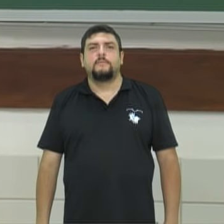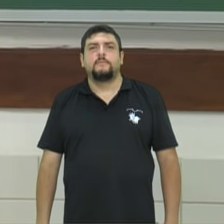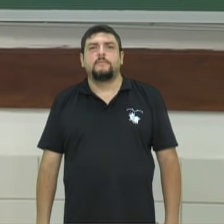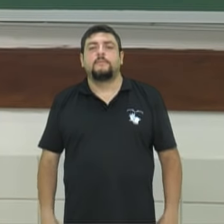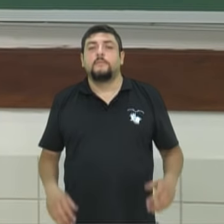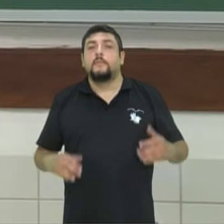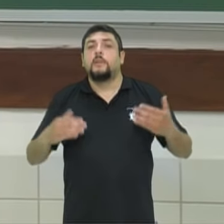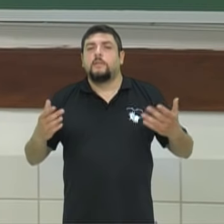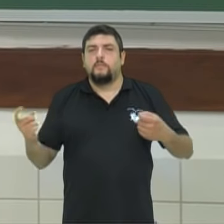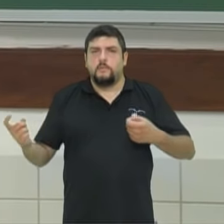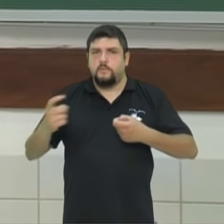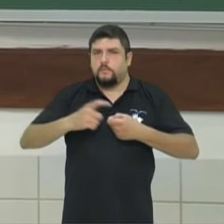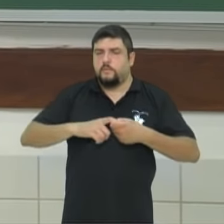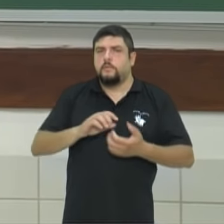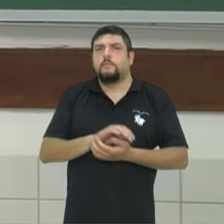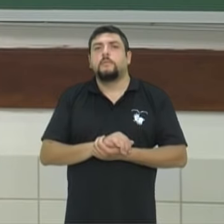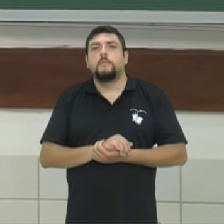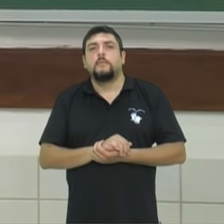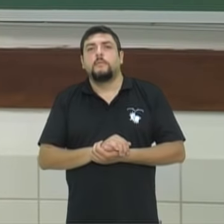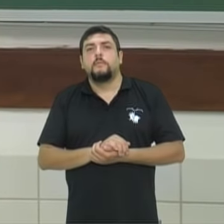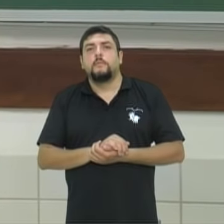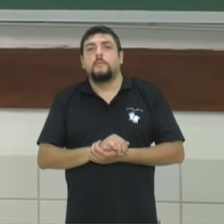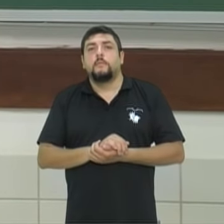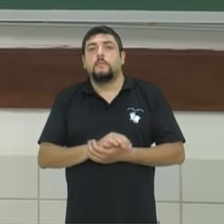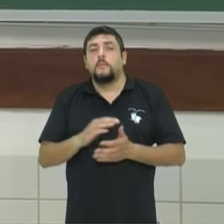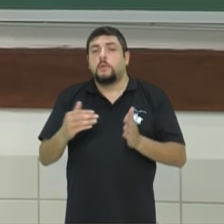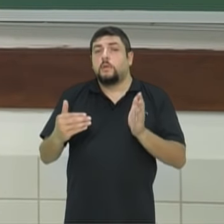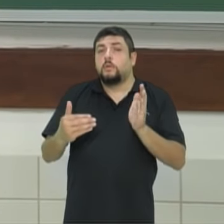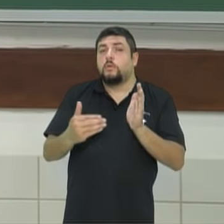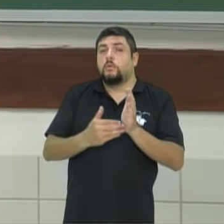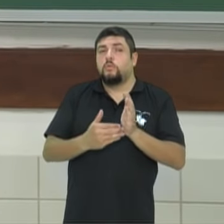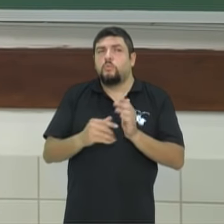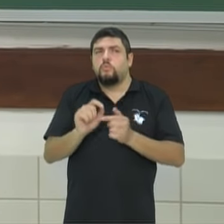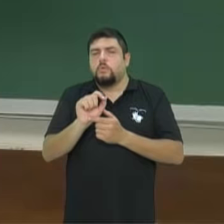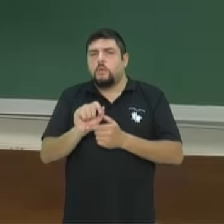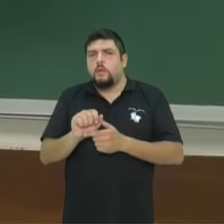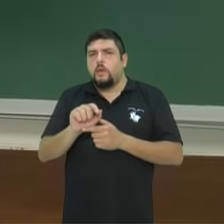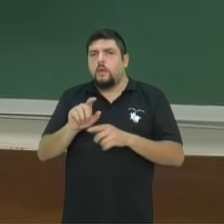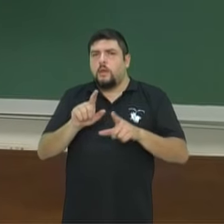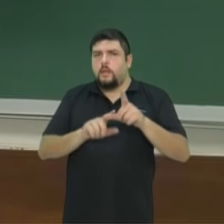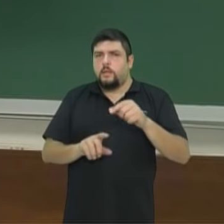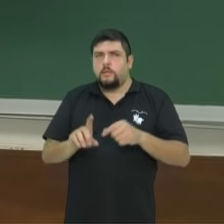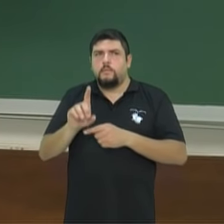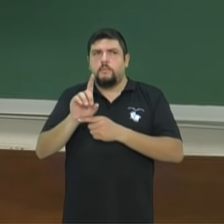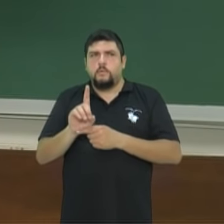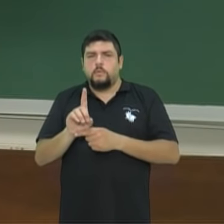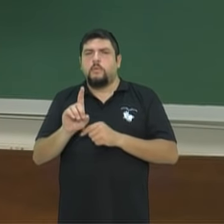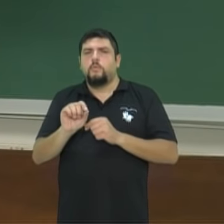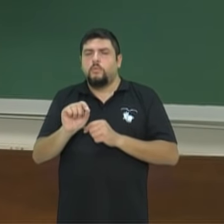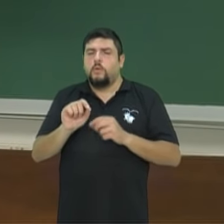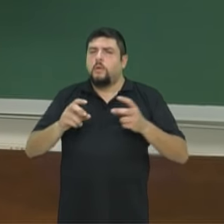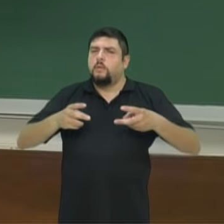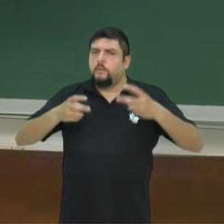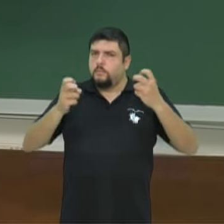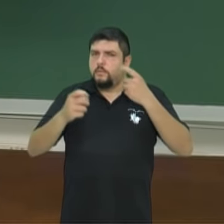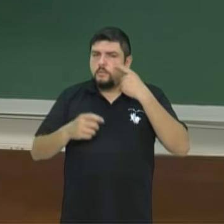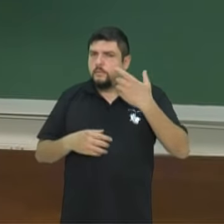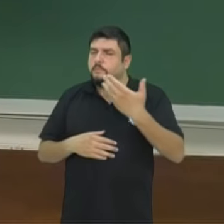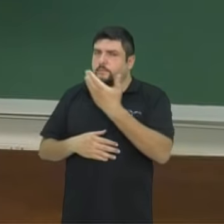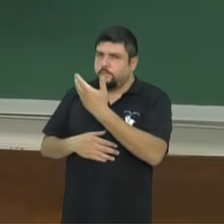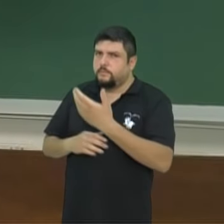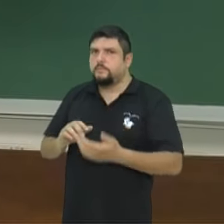Então, pessoal, retornando, quem assinalou a última alternativa, parabéns, conseguiu captar aí, né, a resposta correta para essa